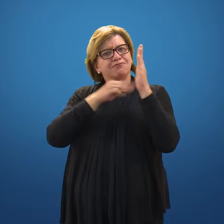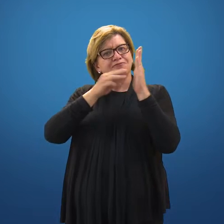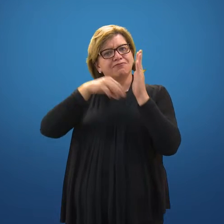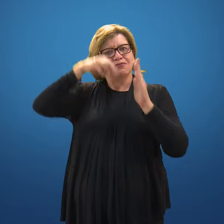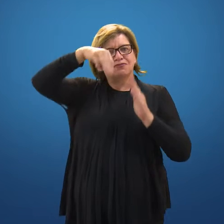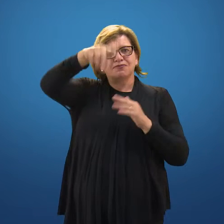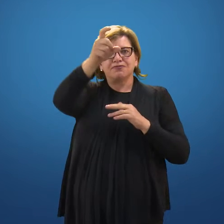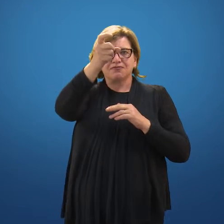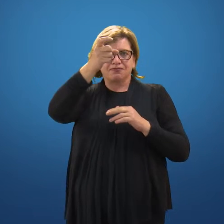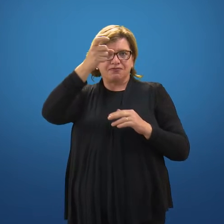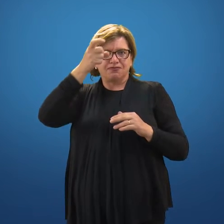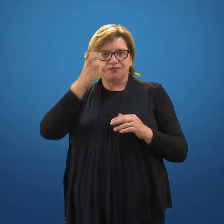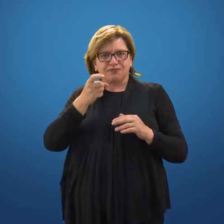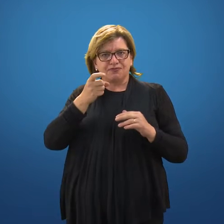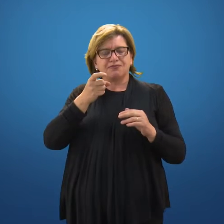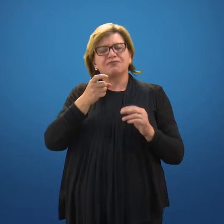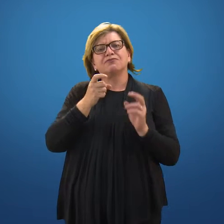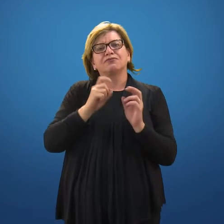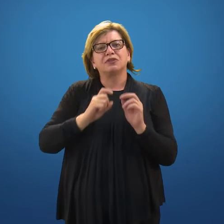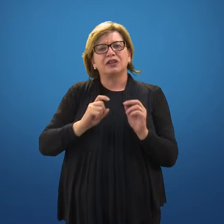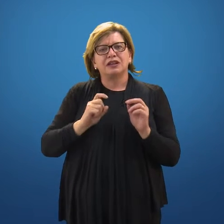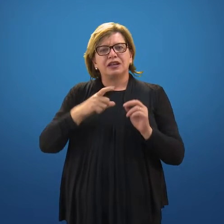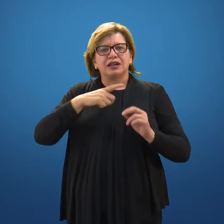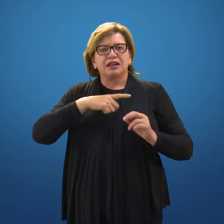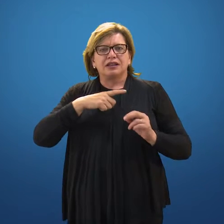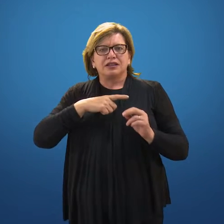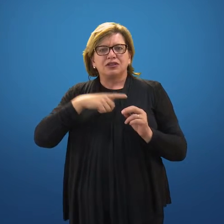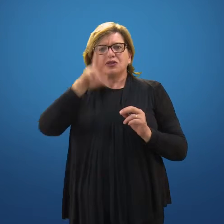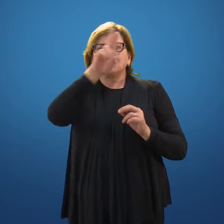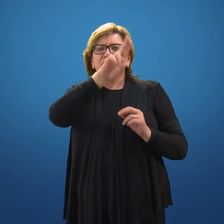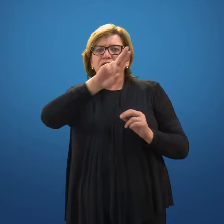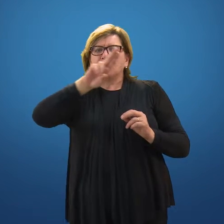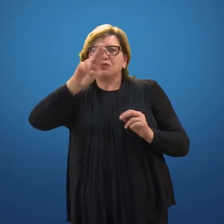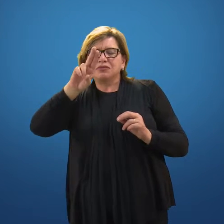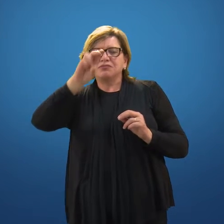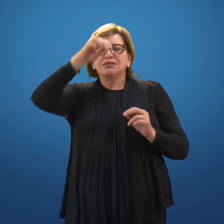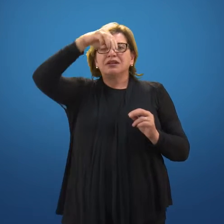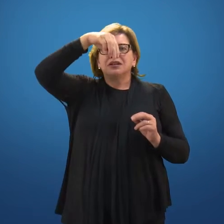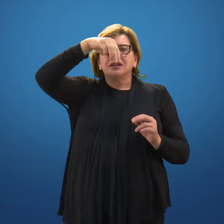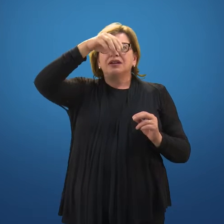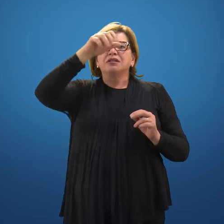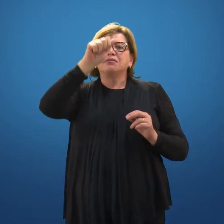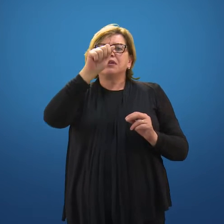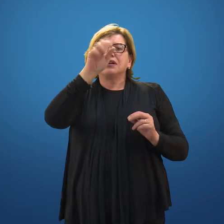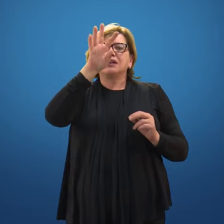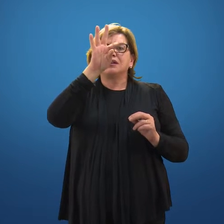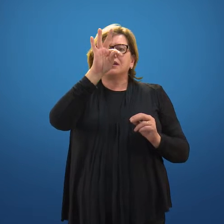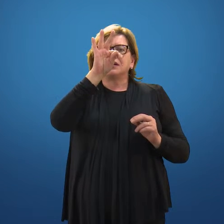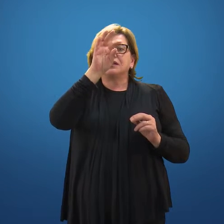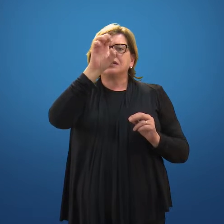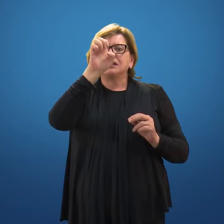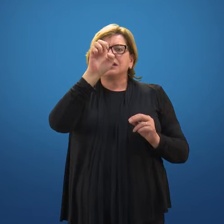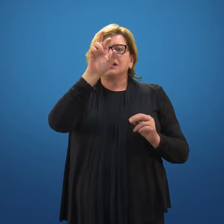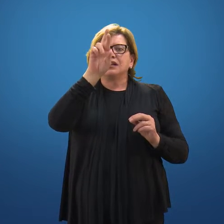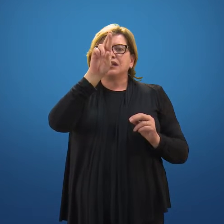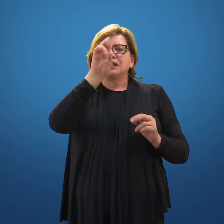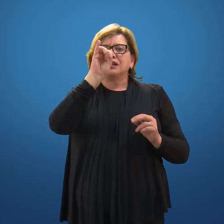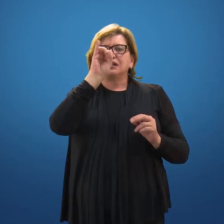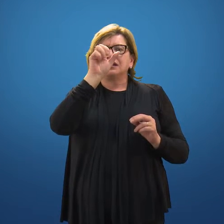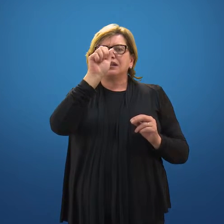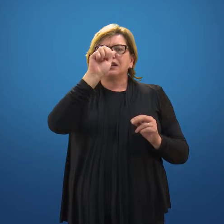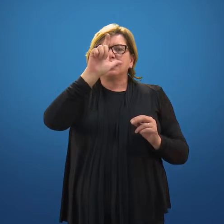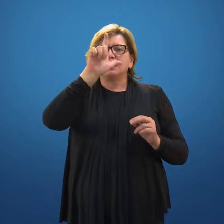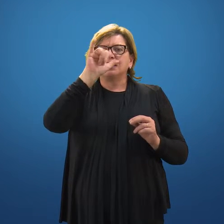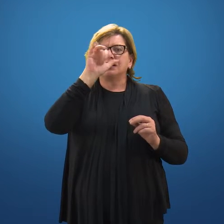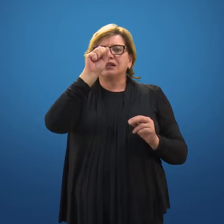Marx ela é denominada de materialismo dialético, né? Materialismo histórico